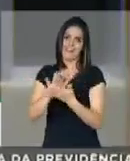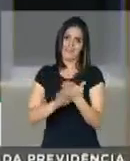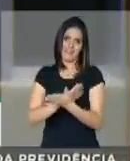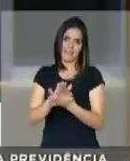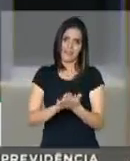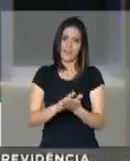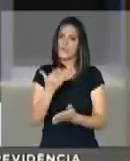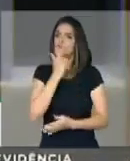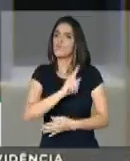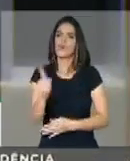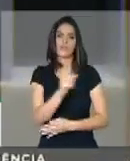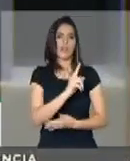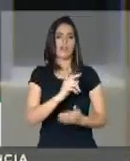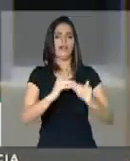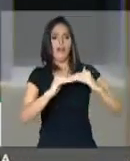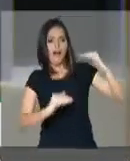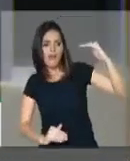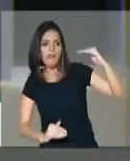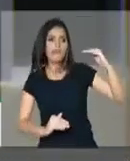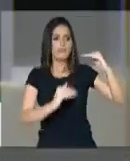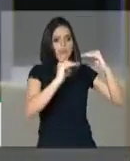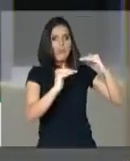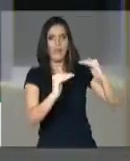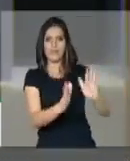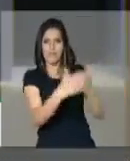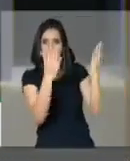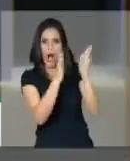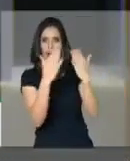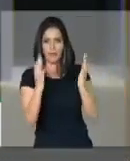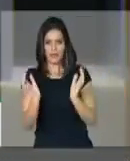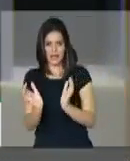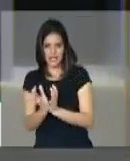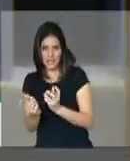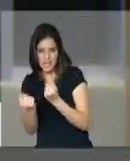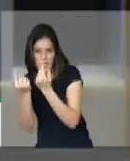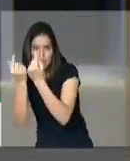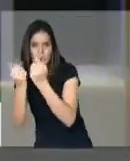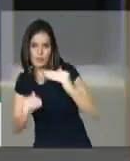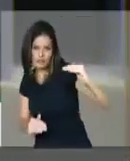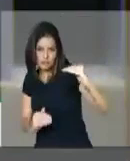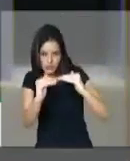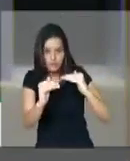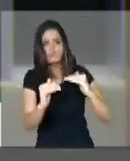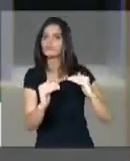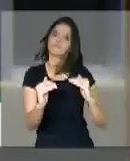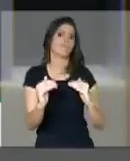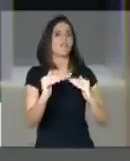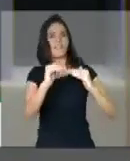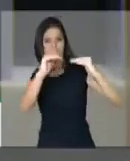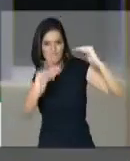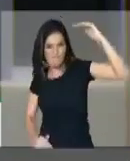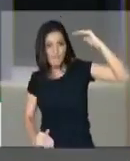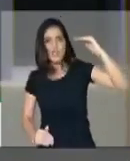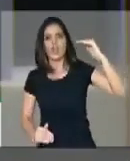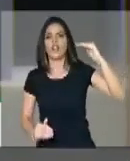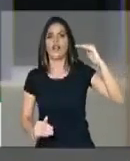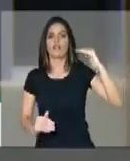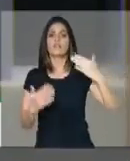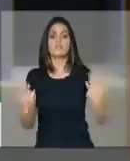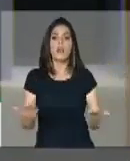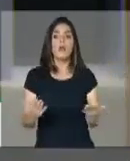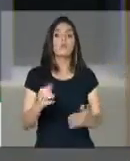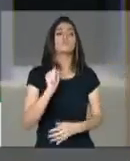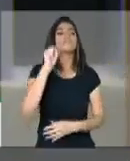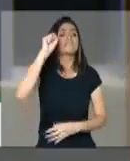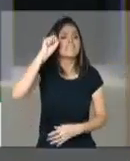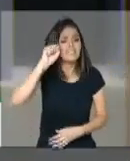desenvolva combatendo a desigualdade social. Portanto, não essa reforma. Sim ao Brasil dos brasileiros, sim